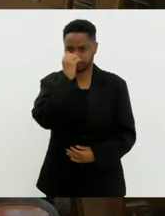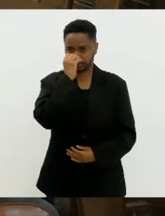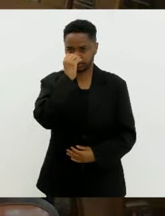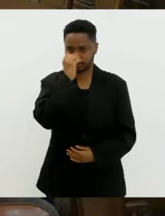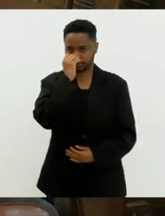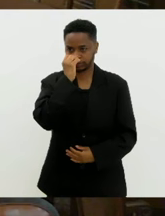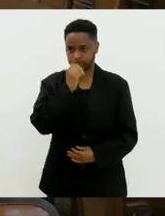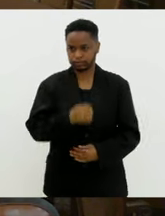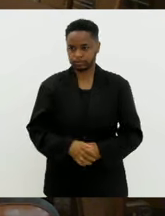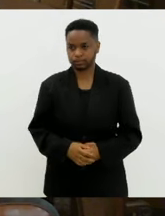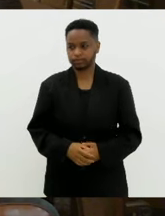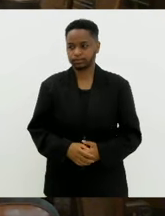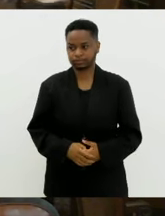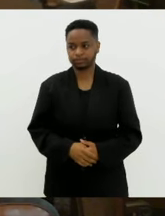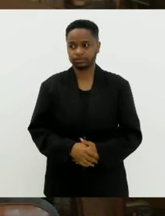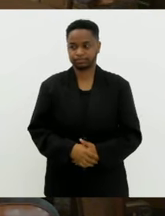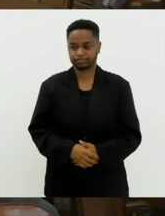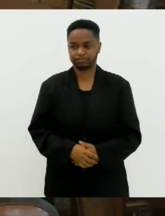Yuri.